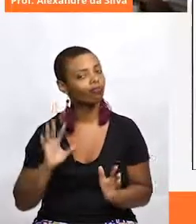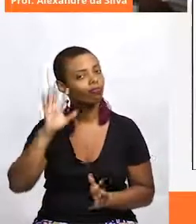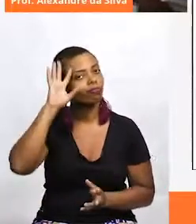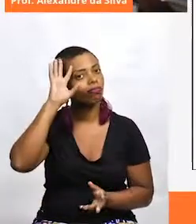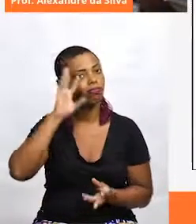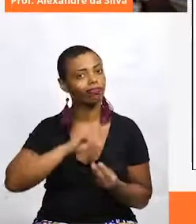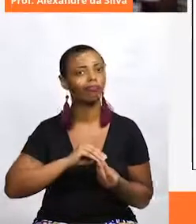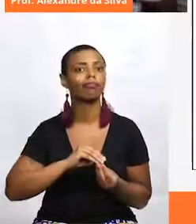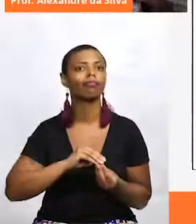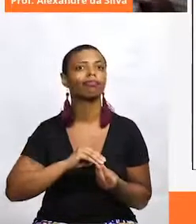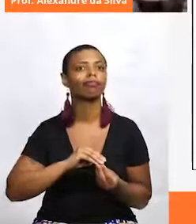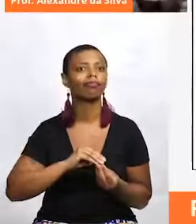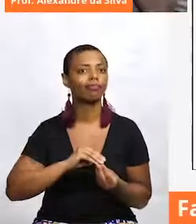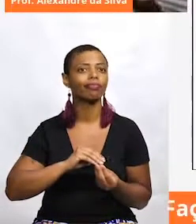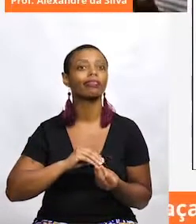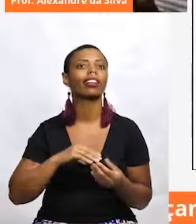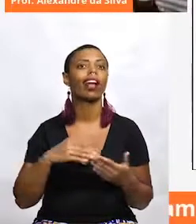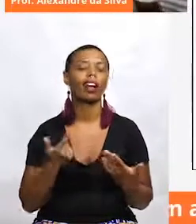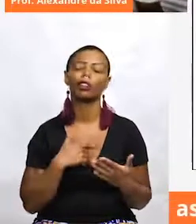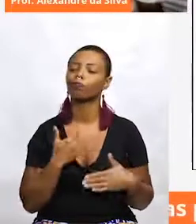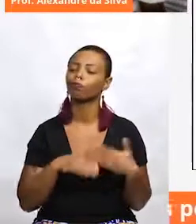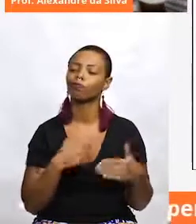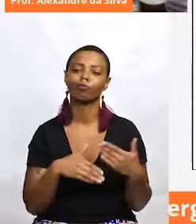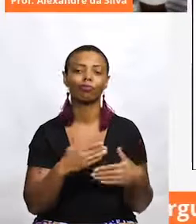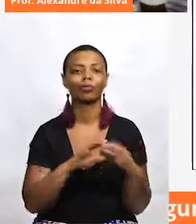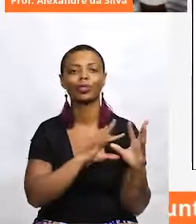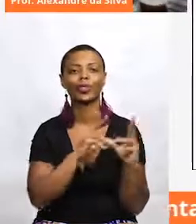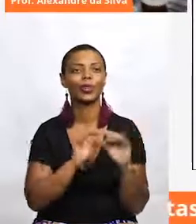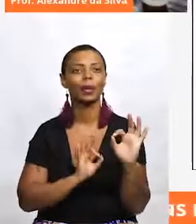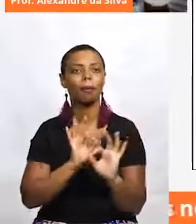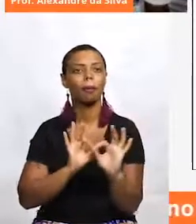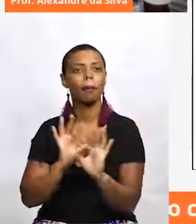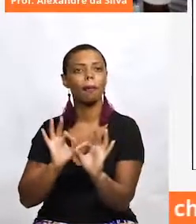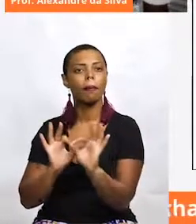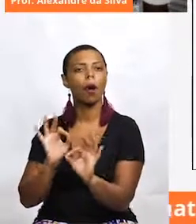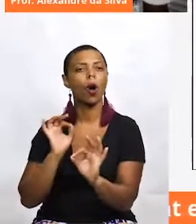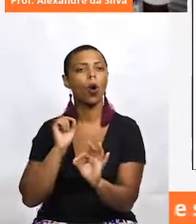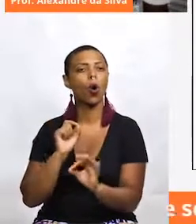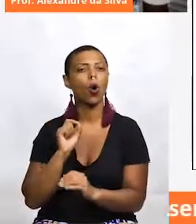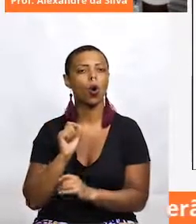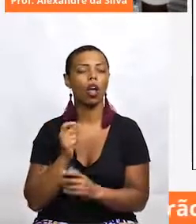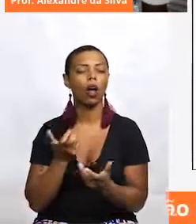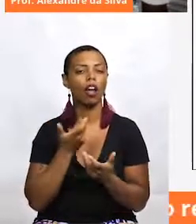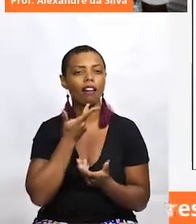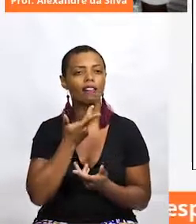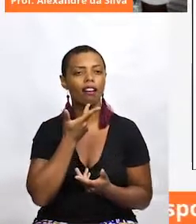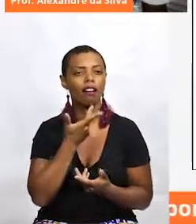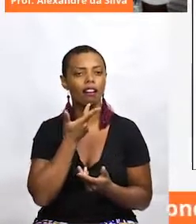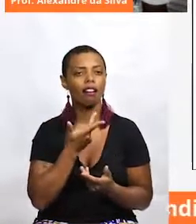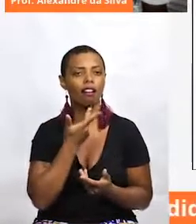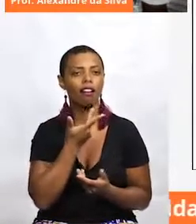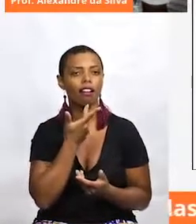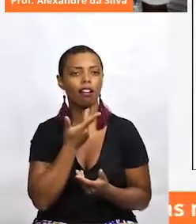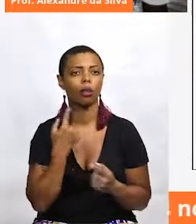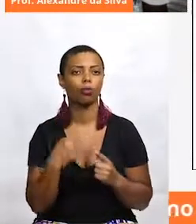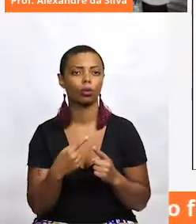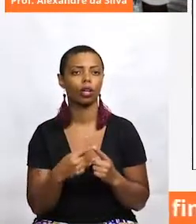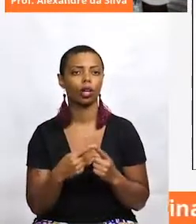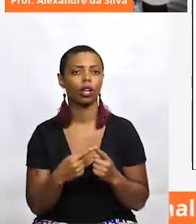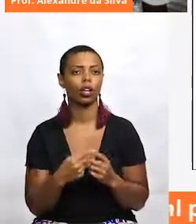então aí eu fiz todo um processo, né, que é isso importante falar também, né, que a gente precisa, muitos de